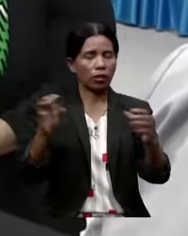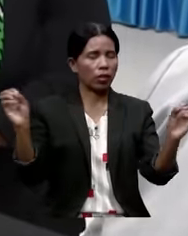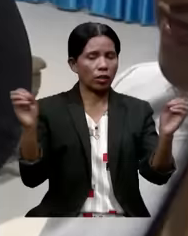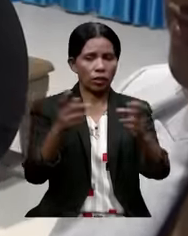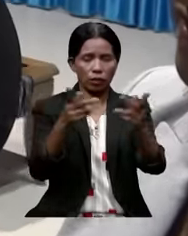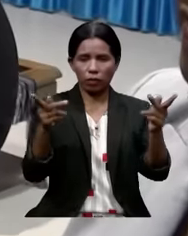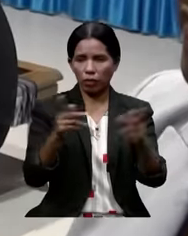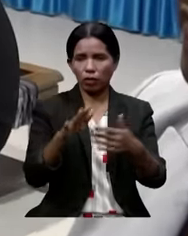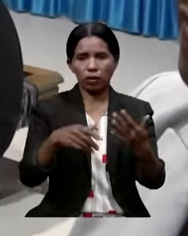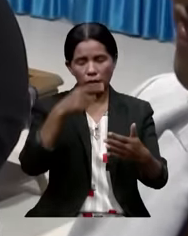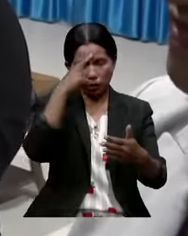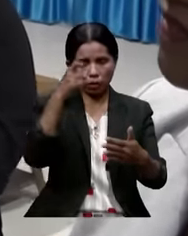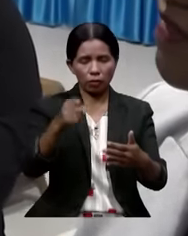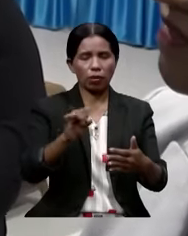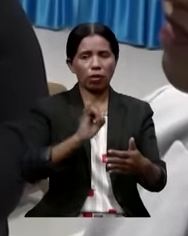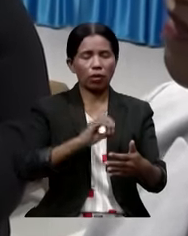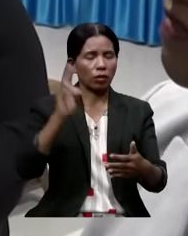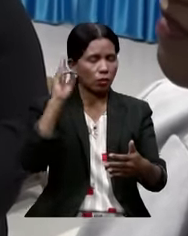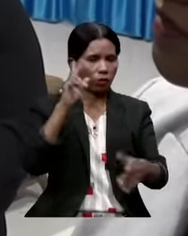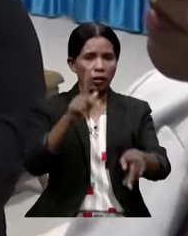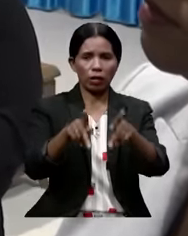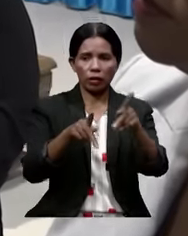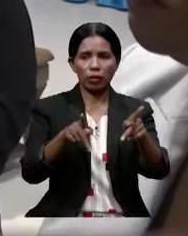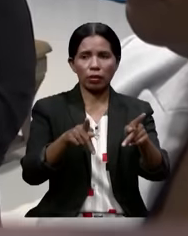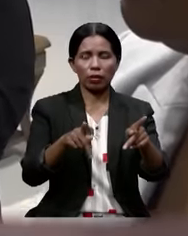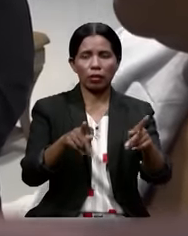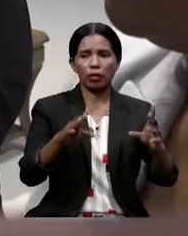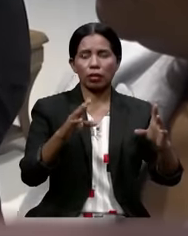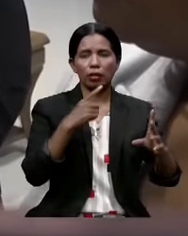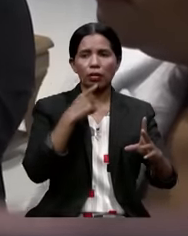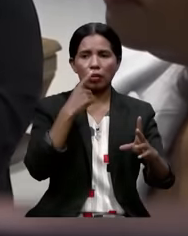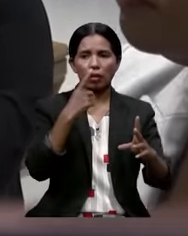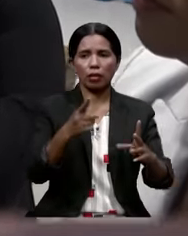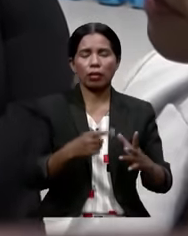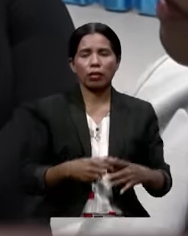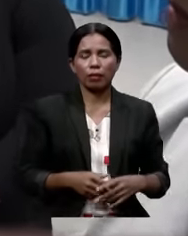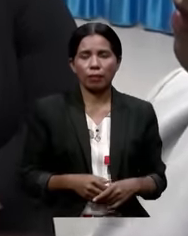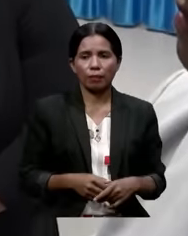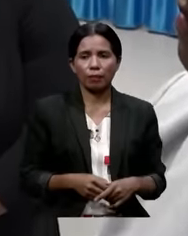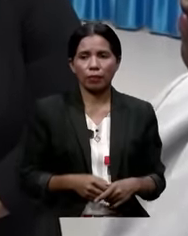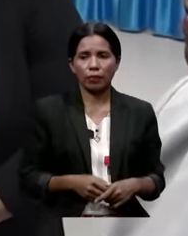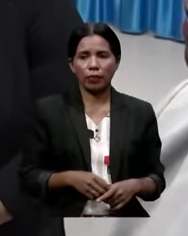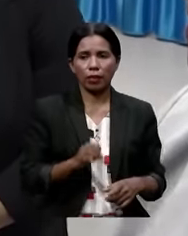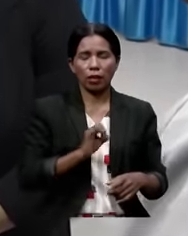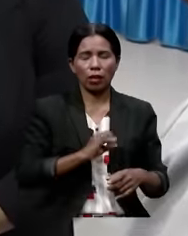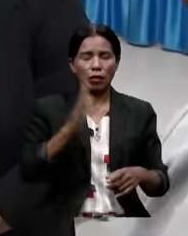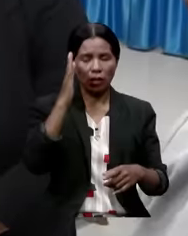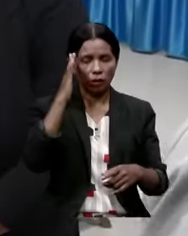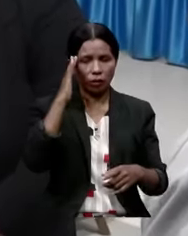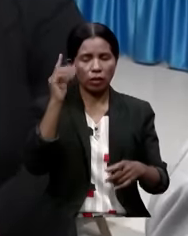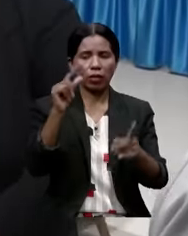condição. Tamba a ONU é meio de dia fuan, né? Sensível, tempel. Eu lembro, né?